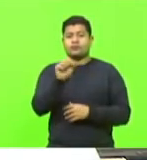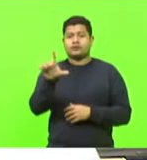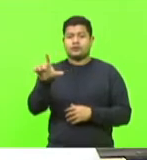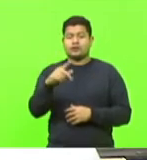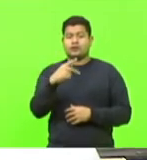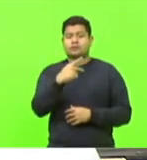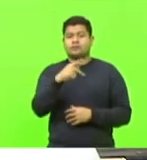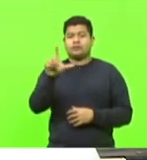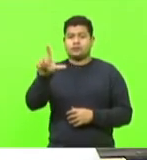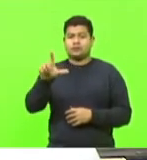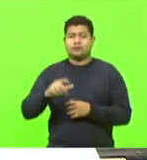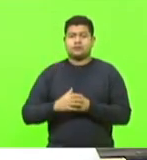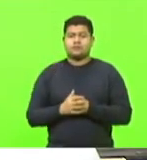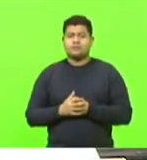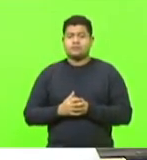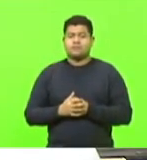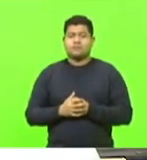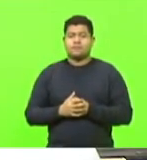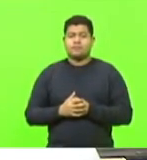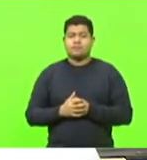minutos.